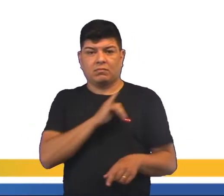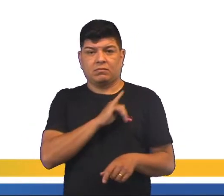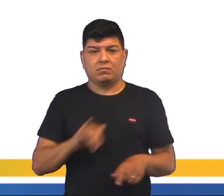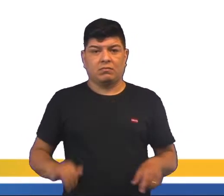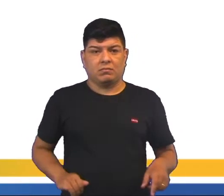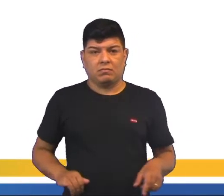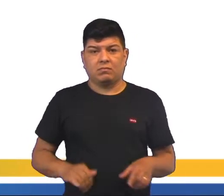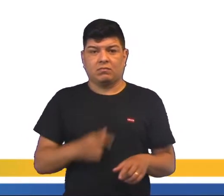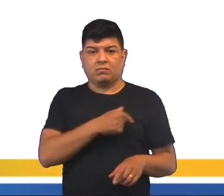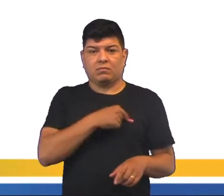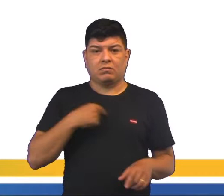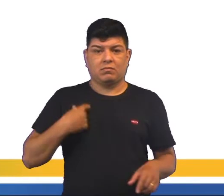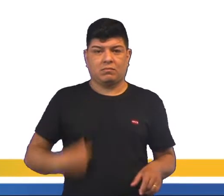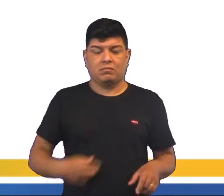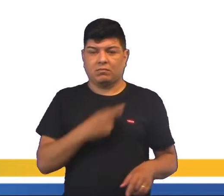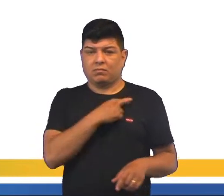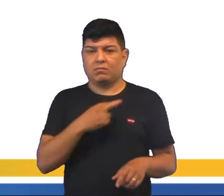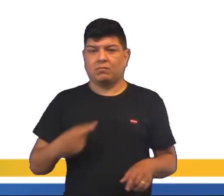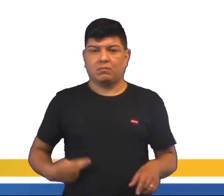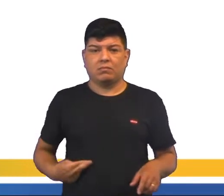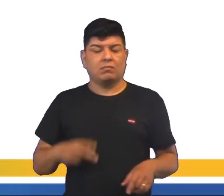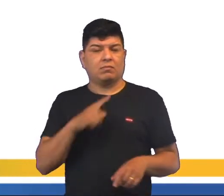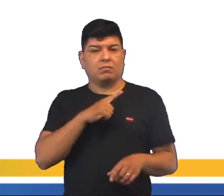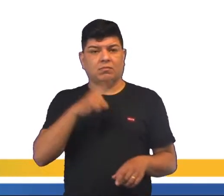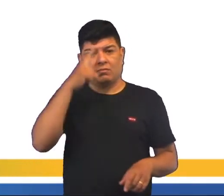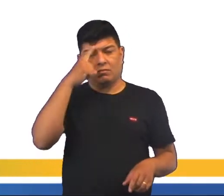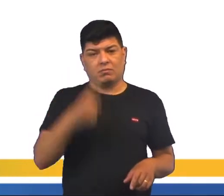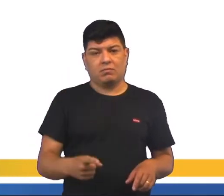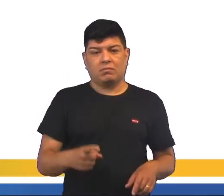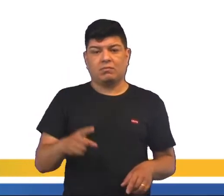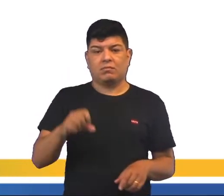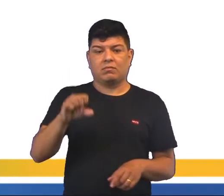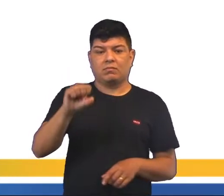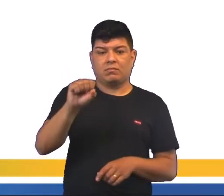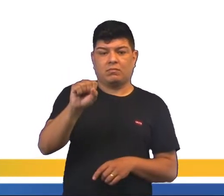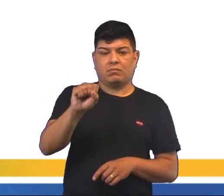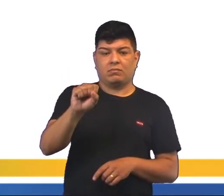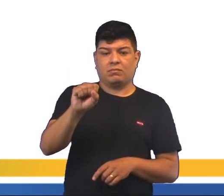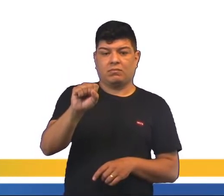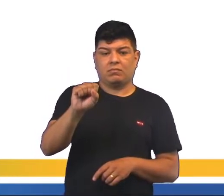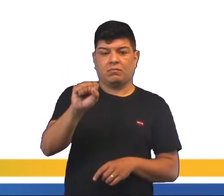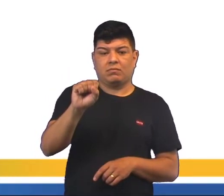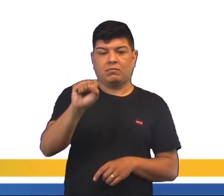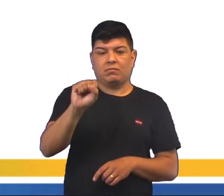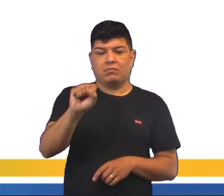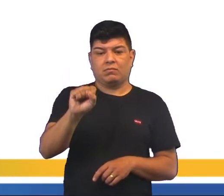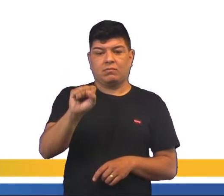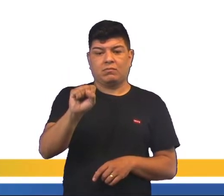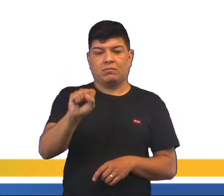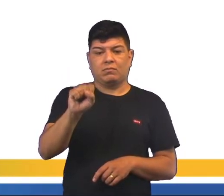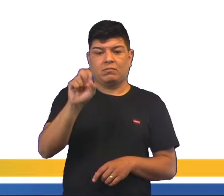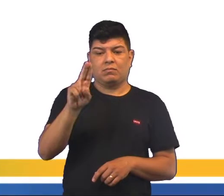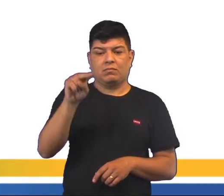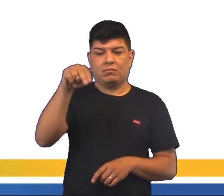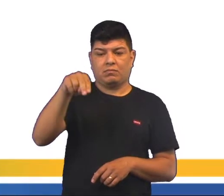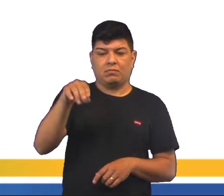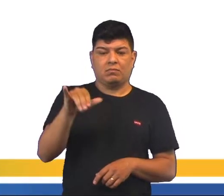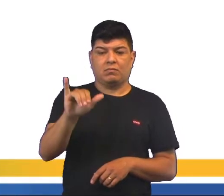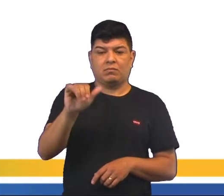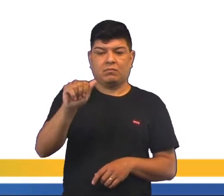China se tornou uma república governada por Sun Yat-sen, né, e depois por